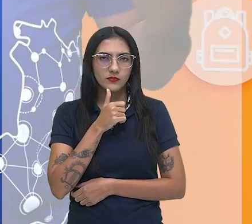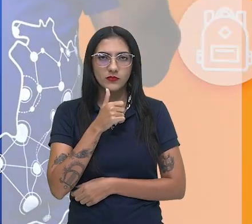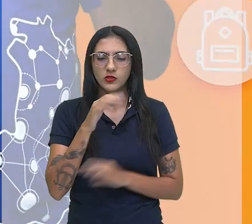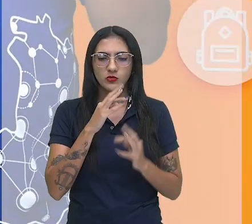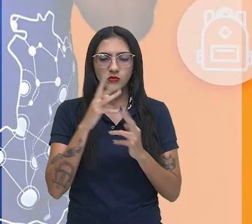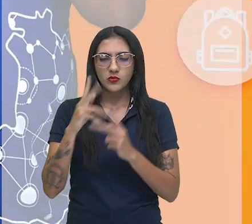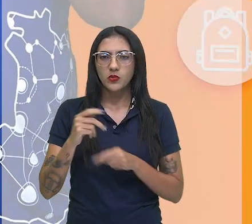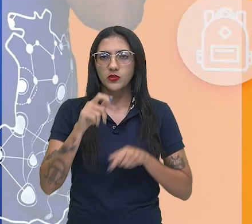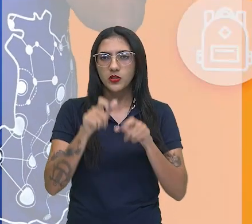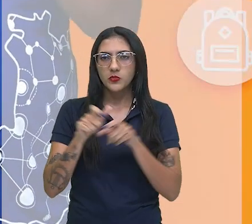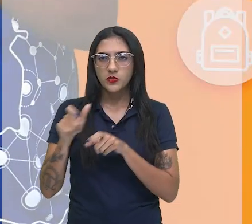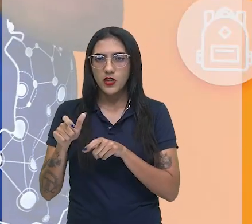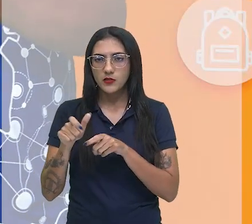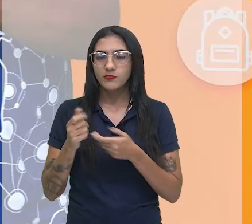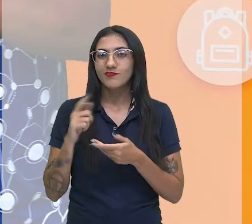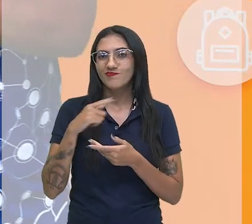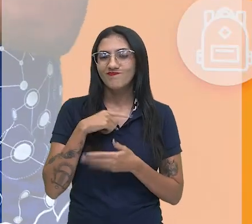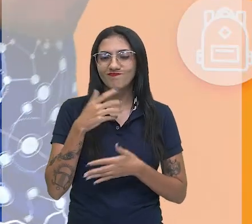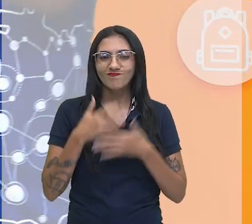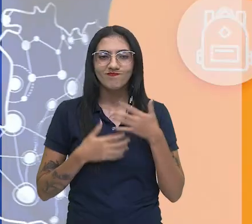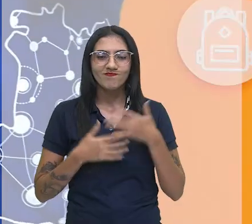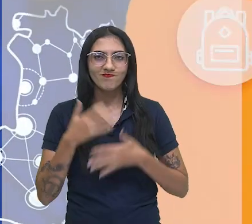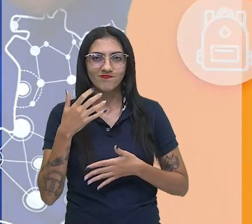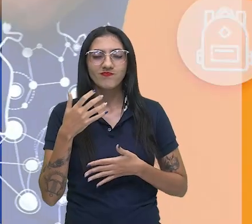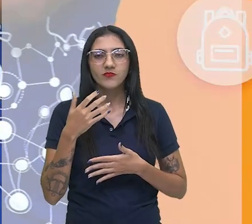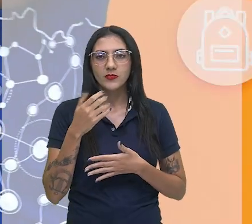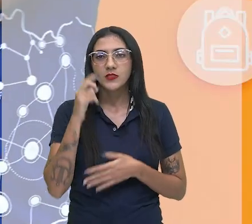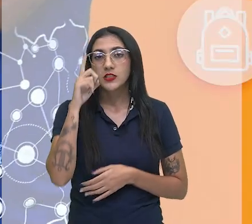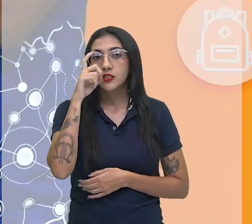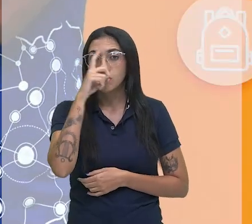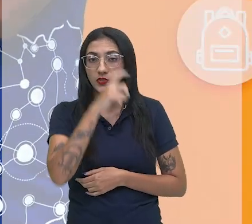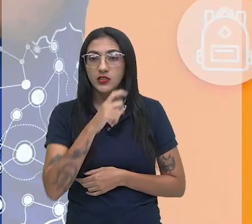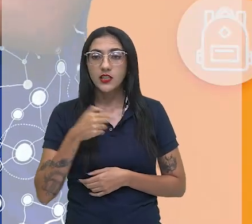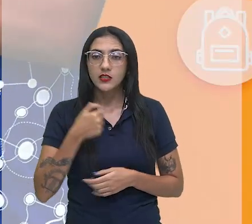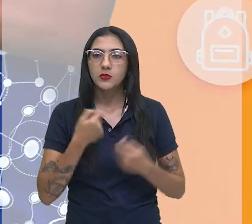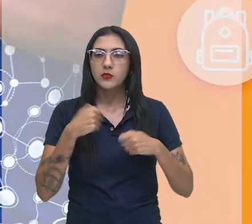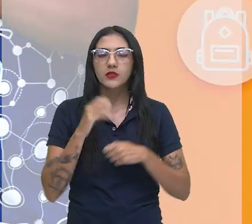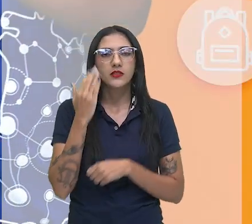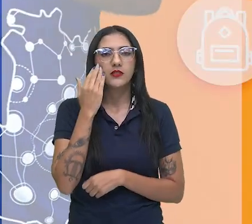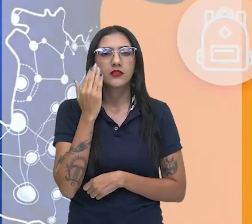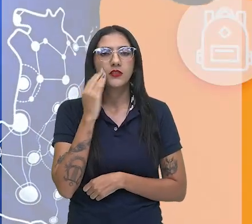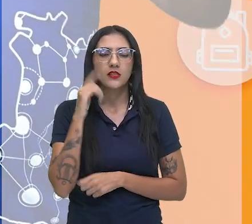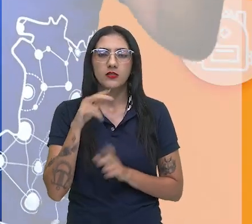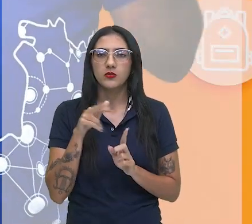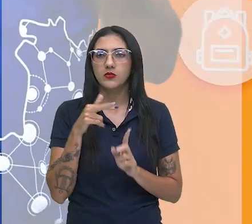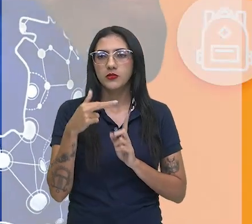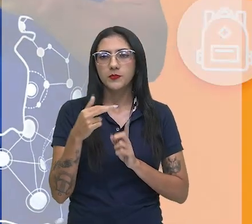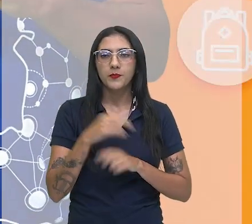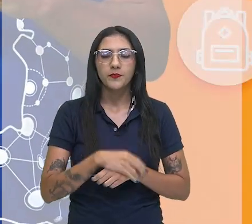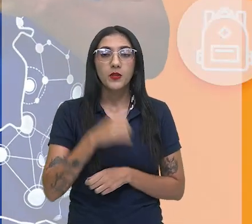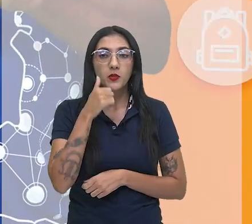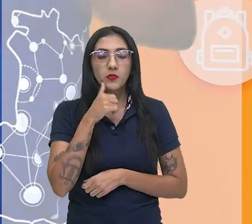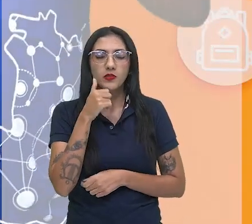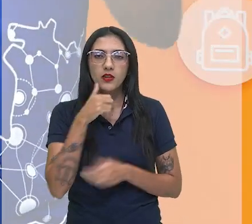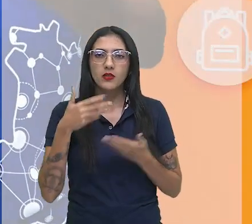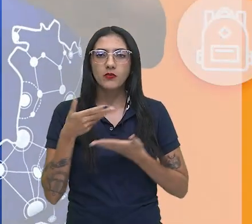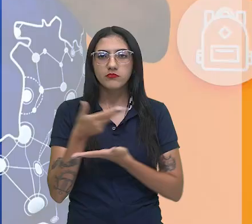corpos, né? Então, é complicado. Então, nós precisamos desse olhar. As mulheres se